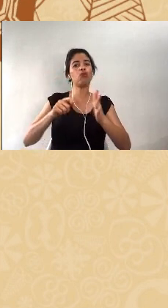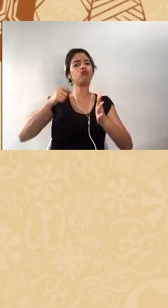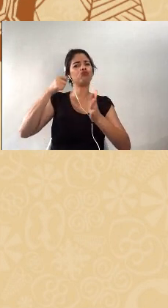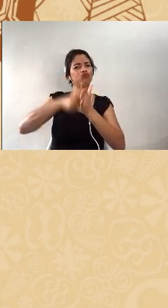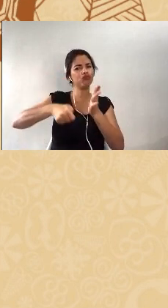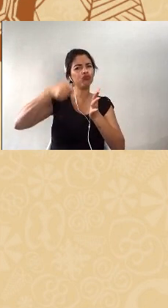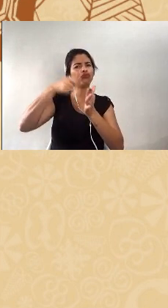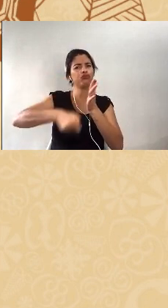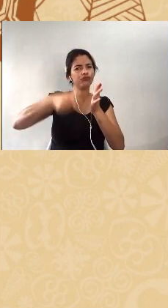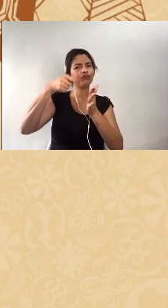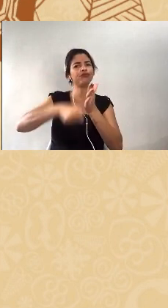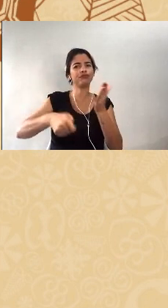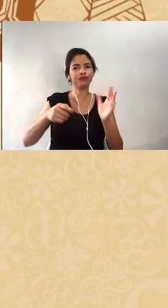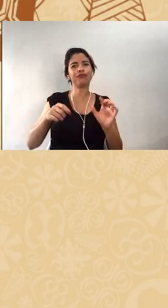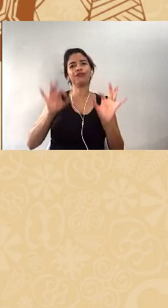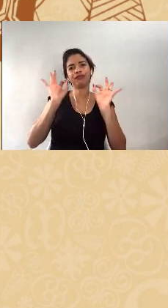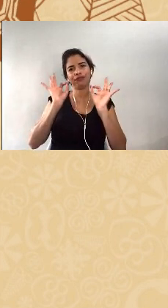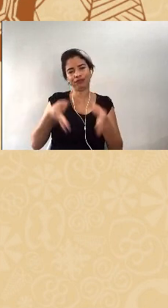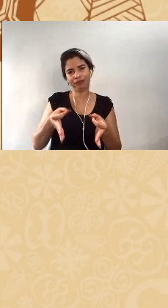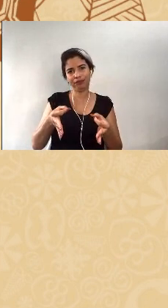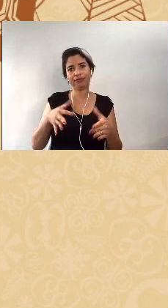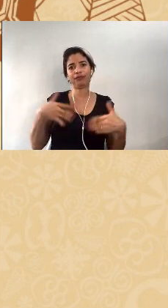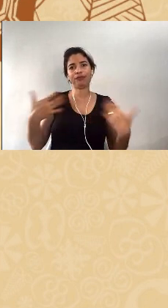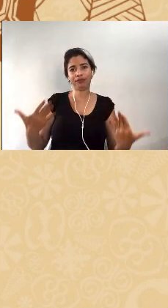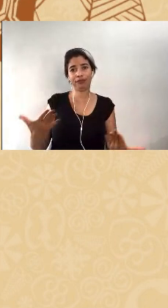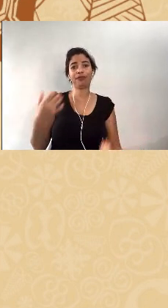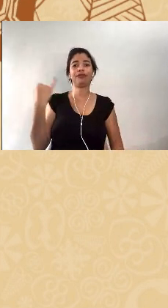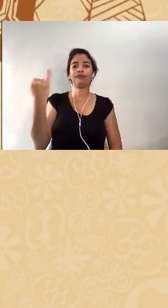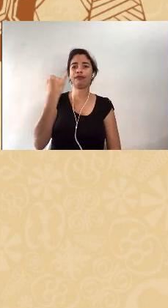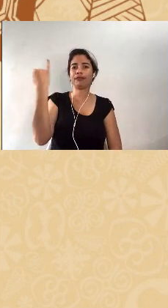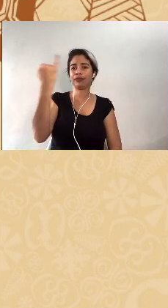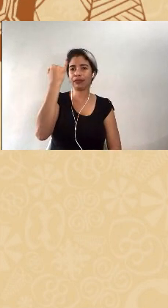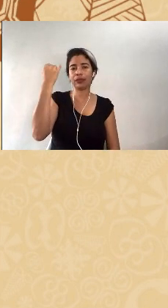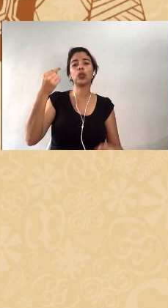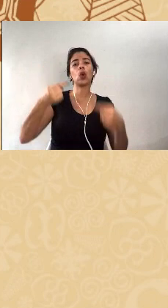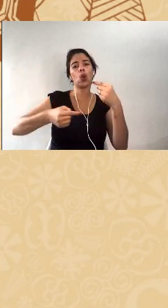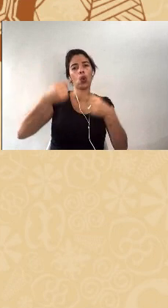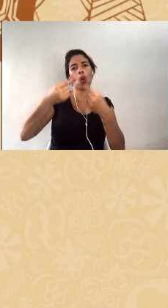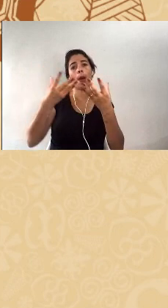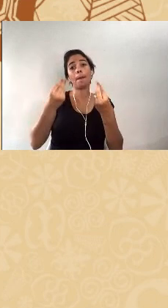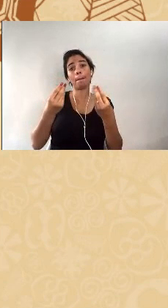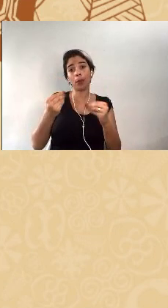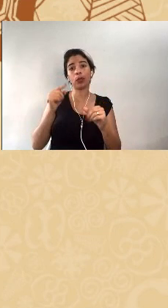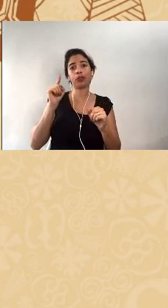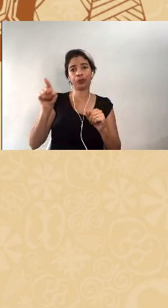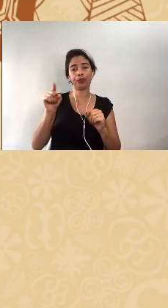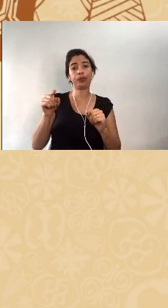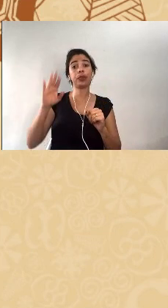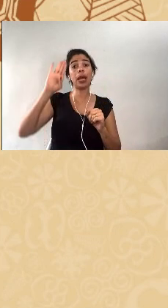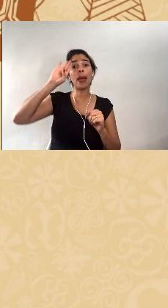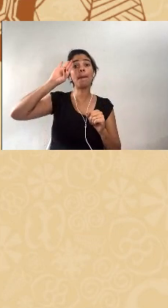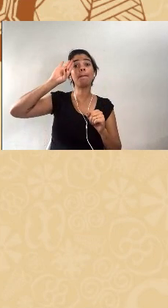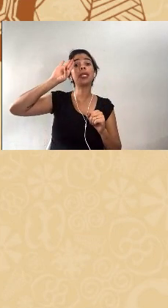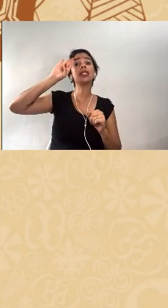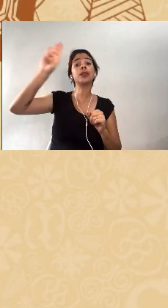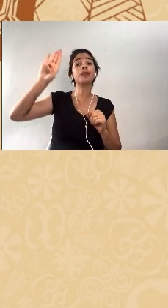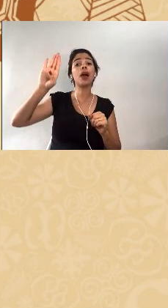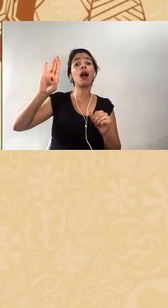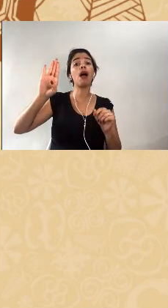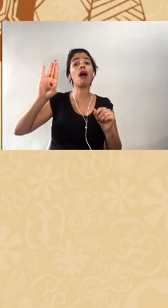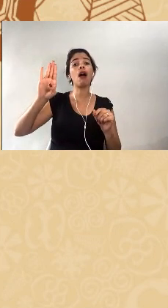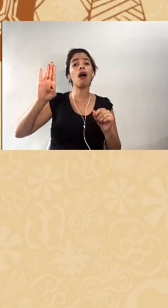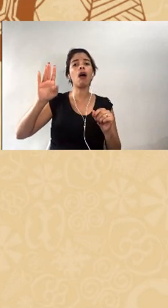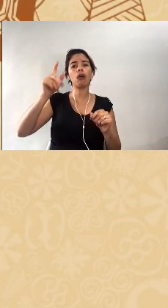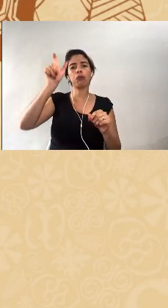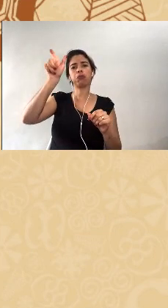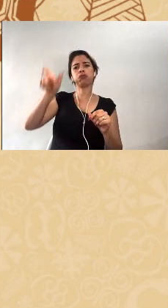dessa história. Então, é importante dialogar a partir daí. Os principais atores, para quando a gente vai pensar numa educação